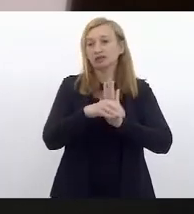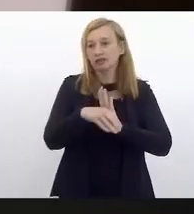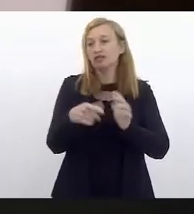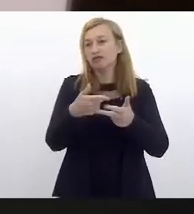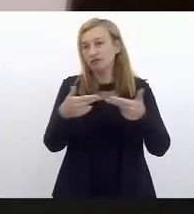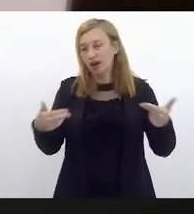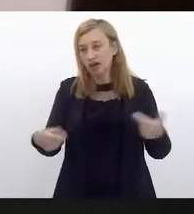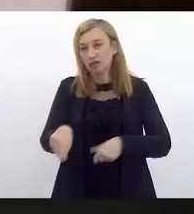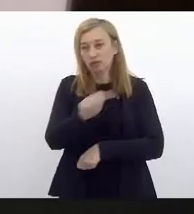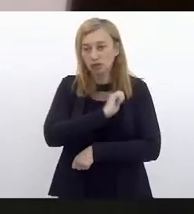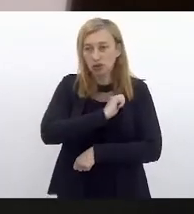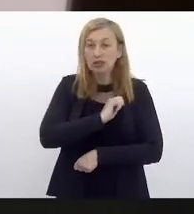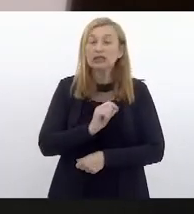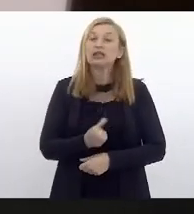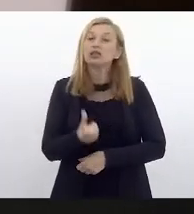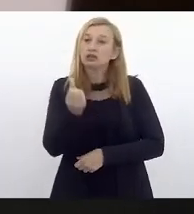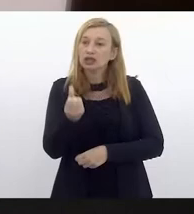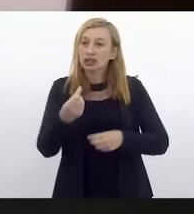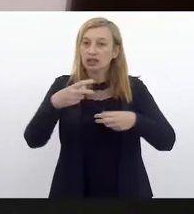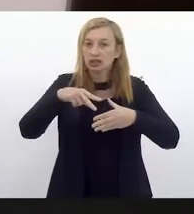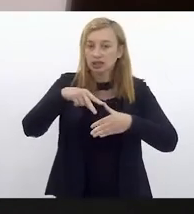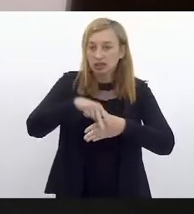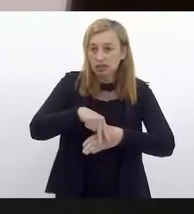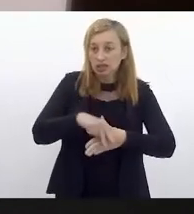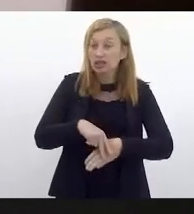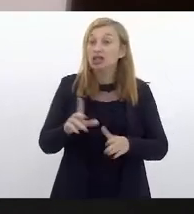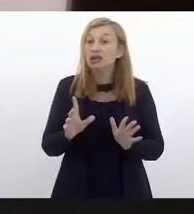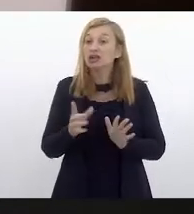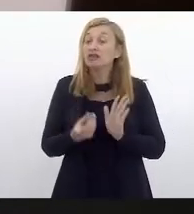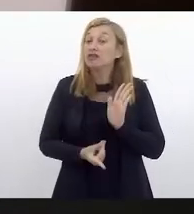fiscal. E no inciso 6,